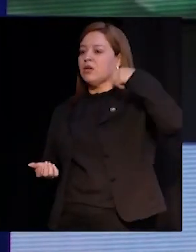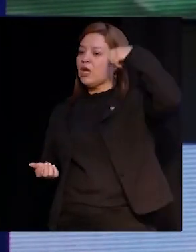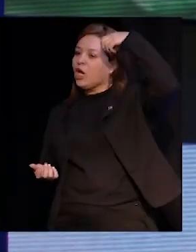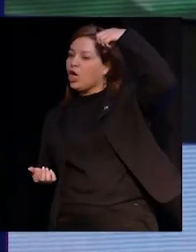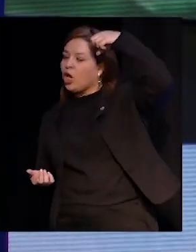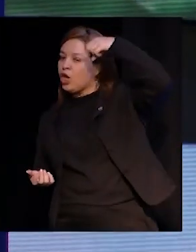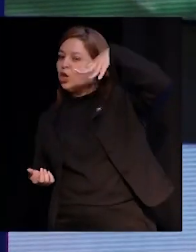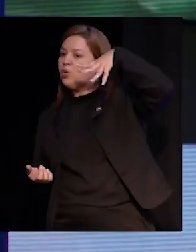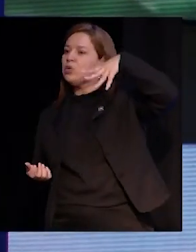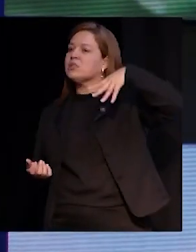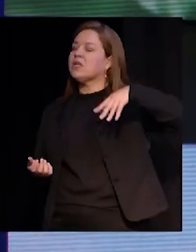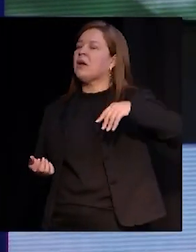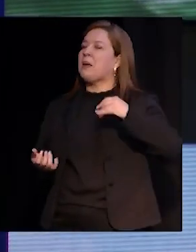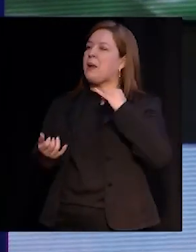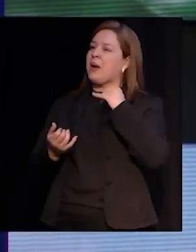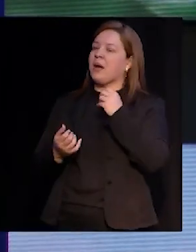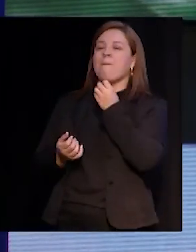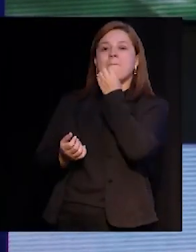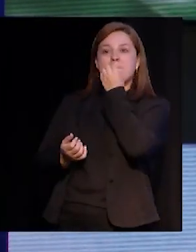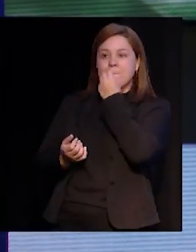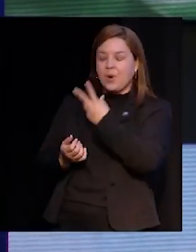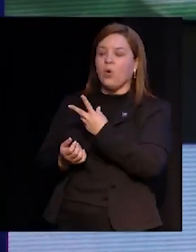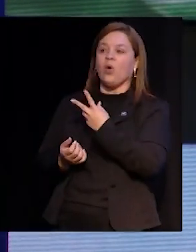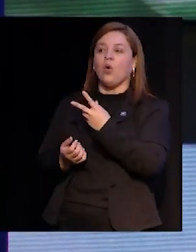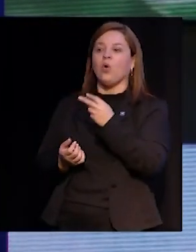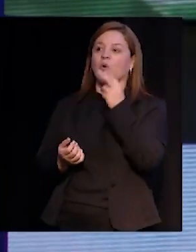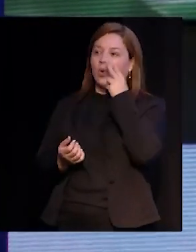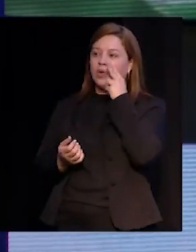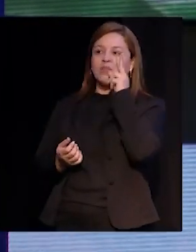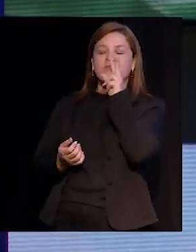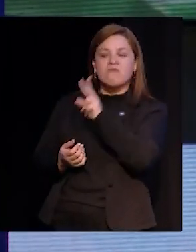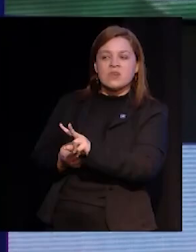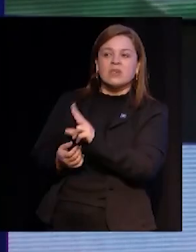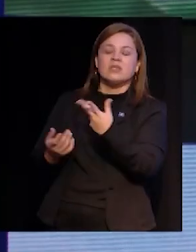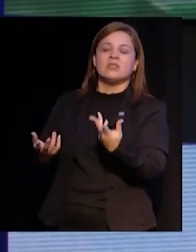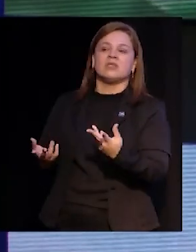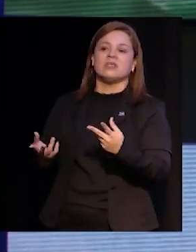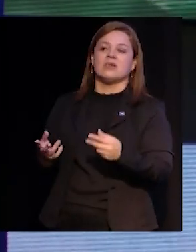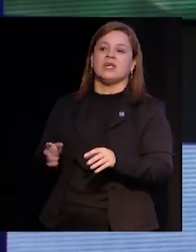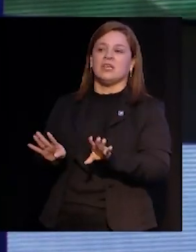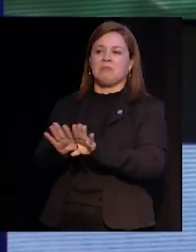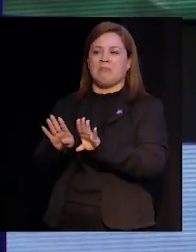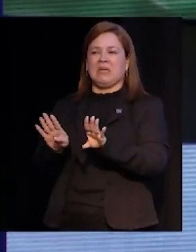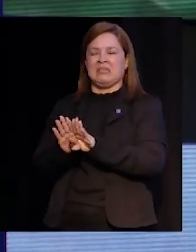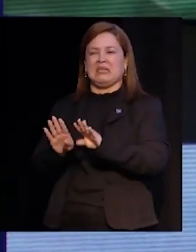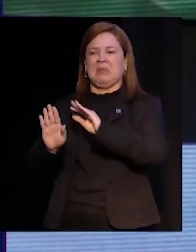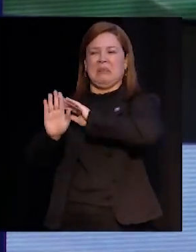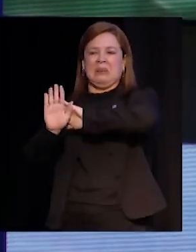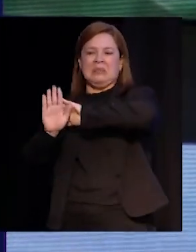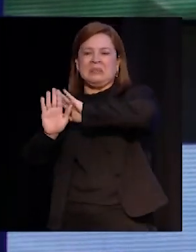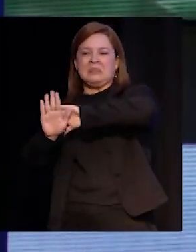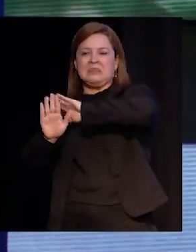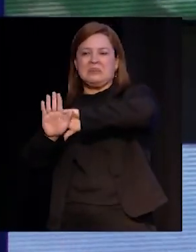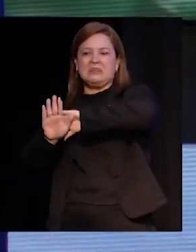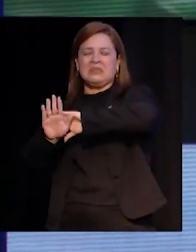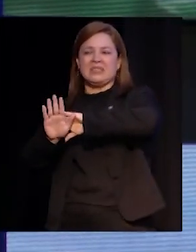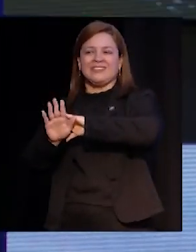que são perspectivas muito boas, por um lado, e de sombras, que são